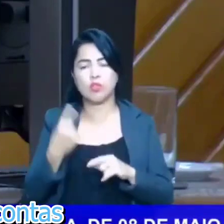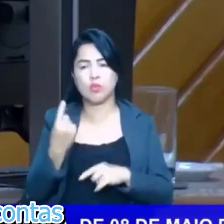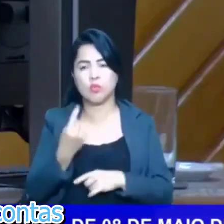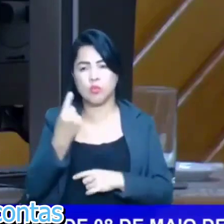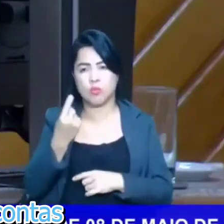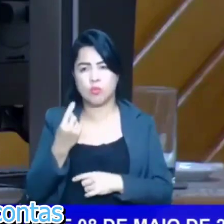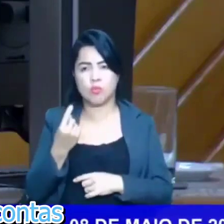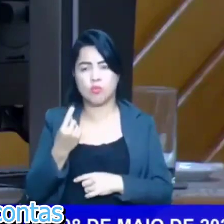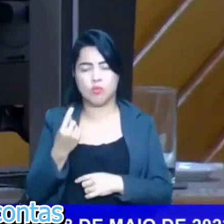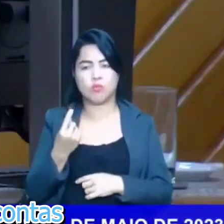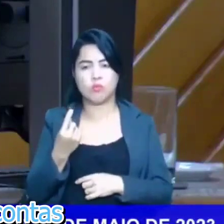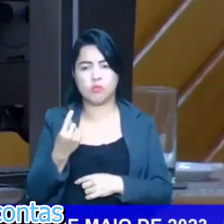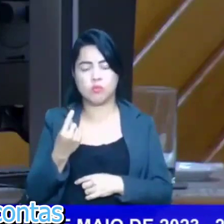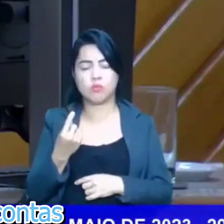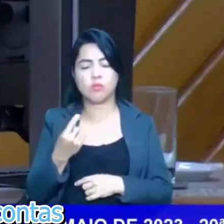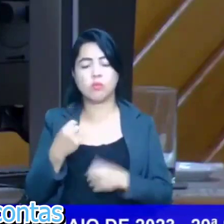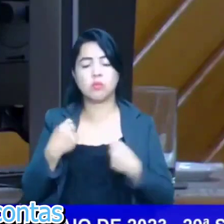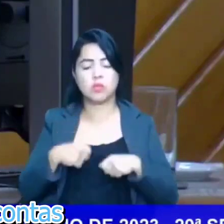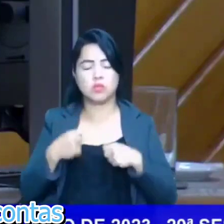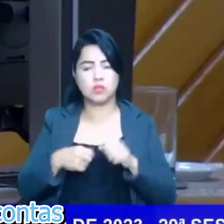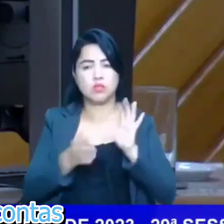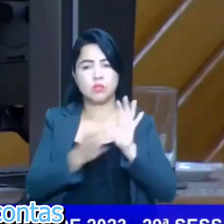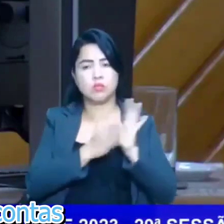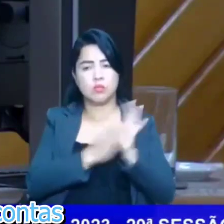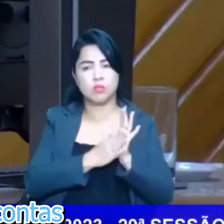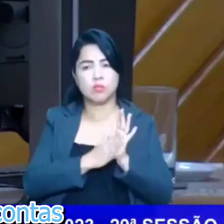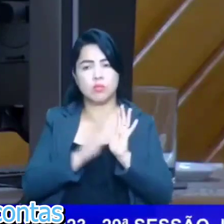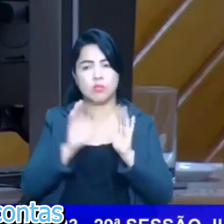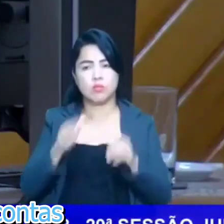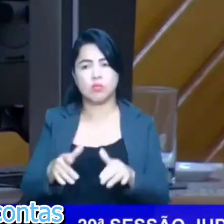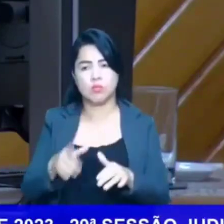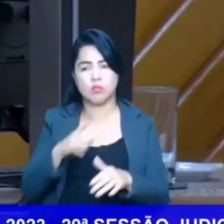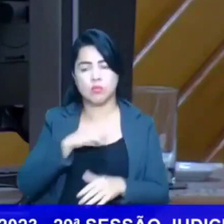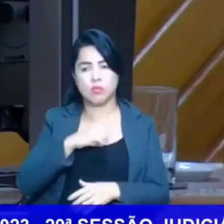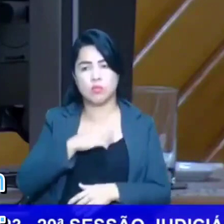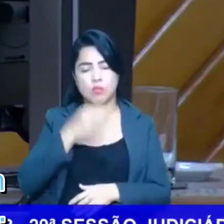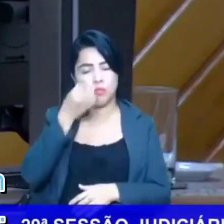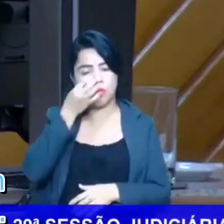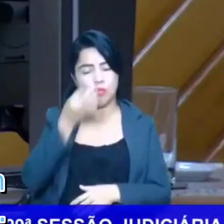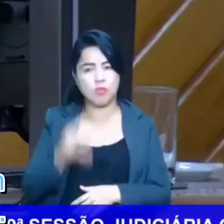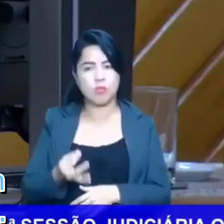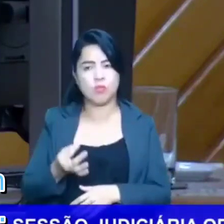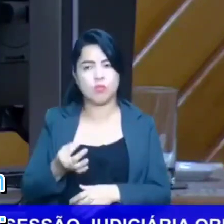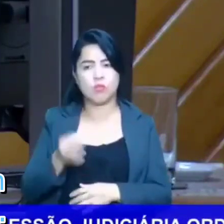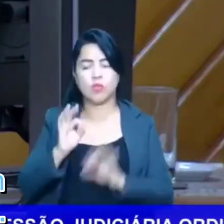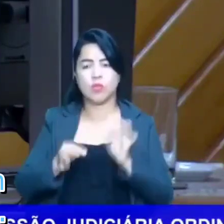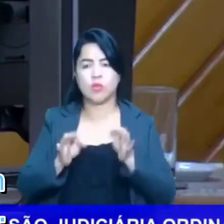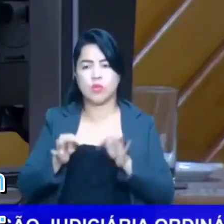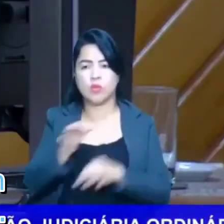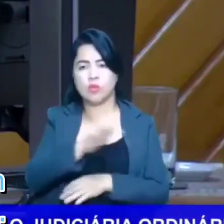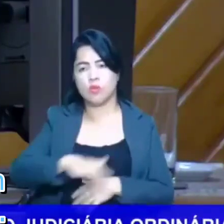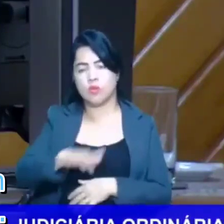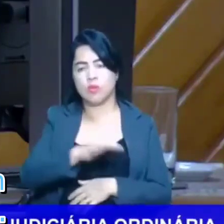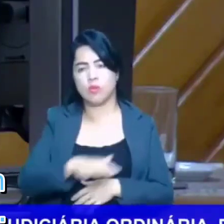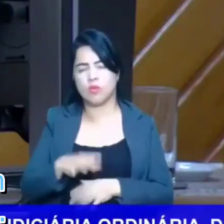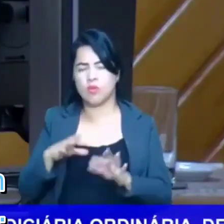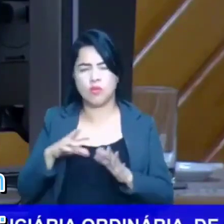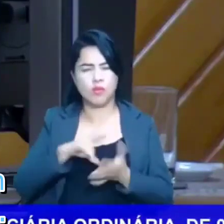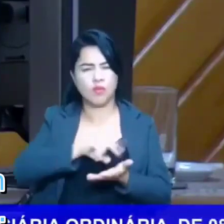local onde a efetiva prestação de contas é apreciada. E o Tribunal Superior Eleitoral tem